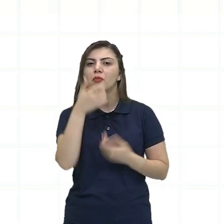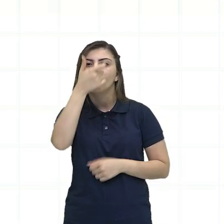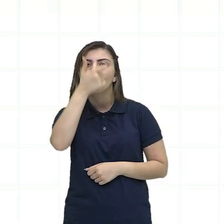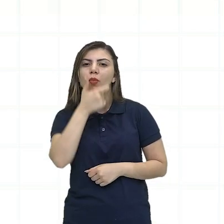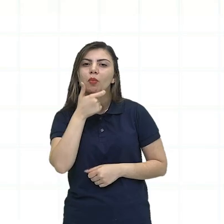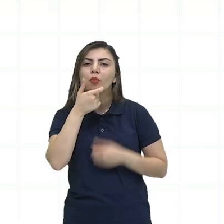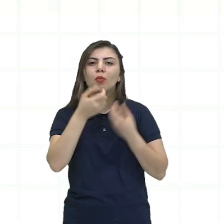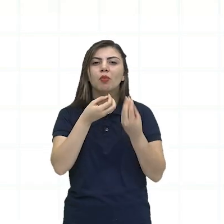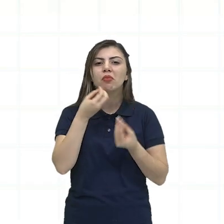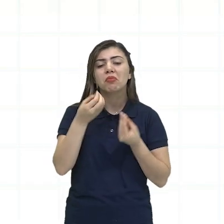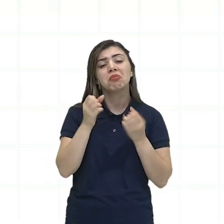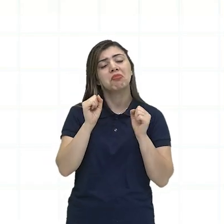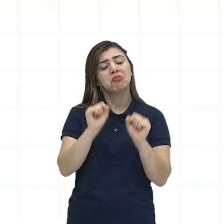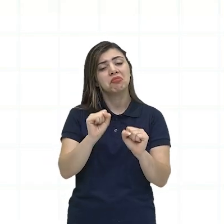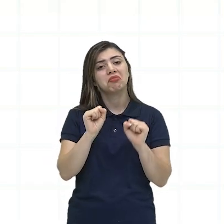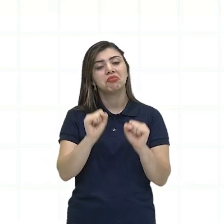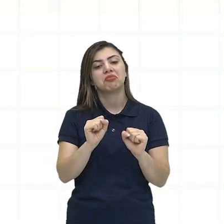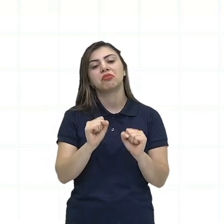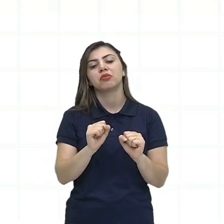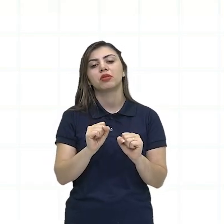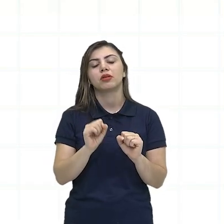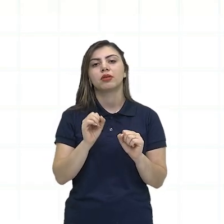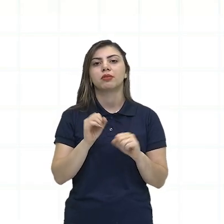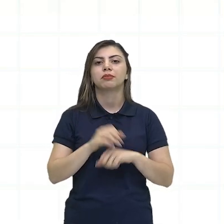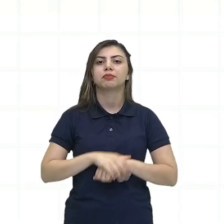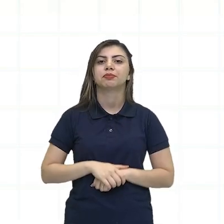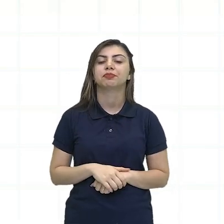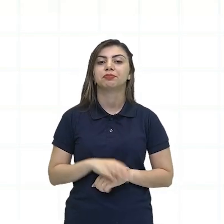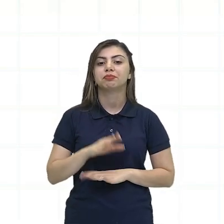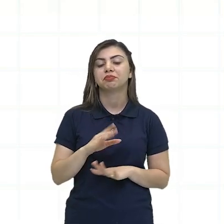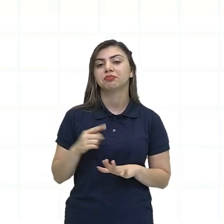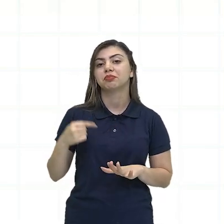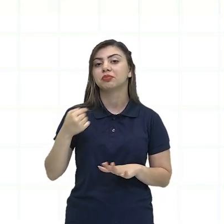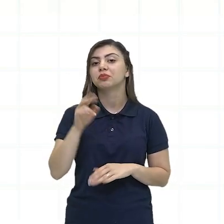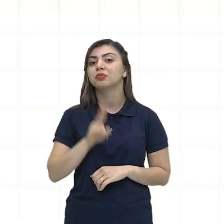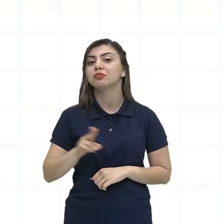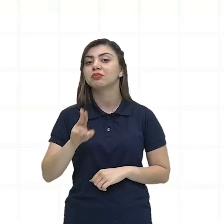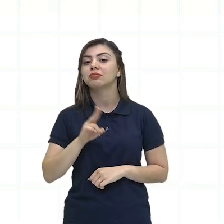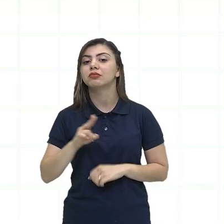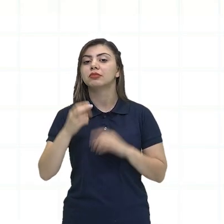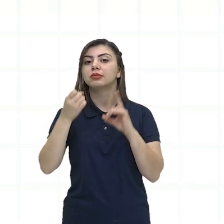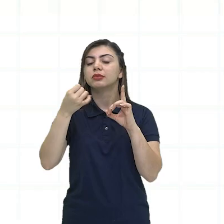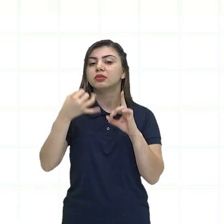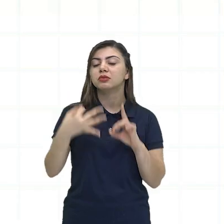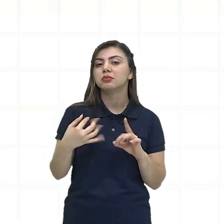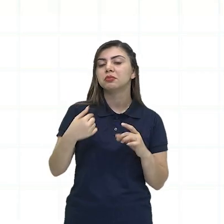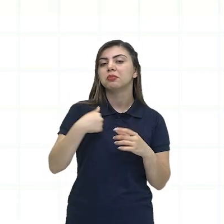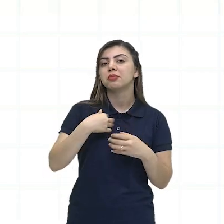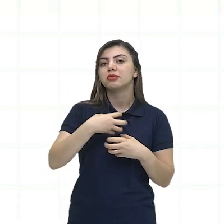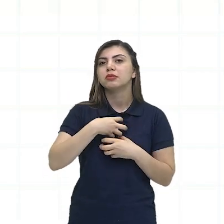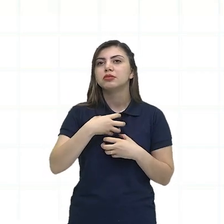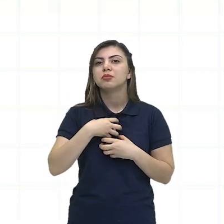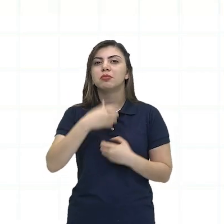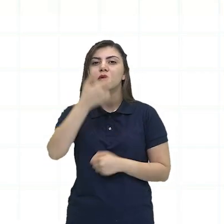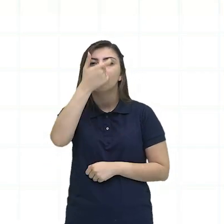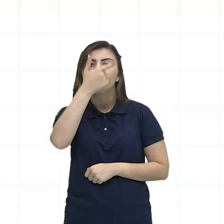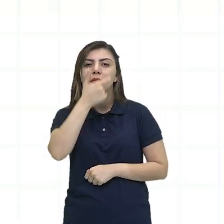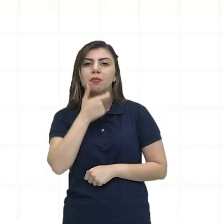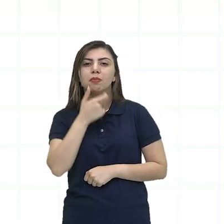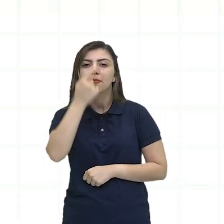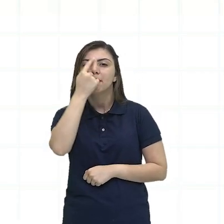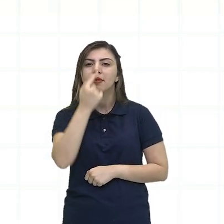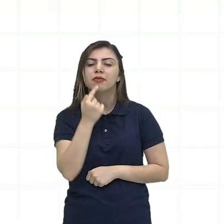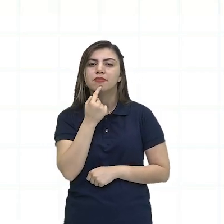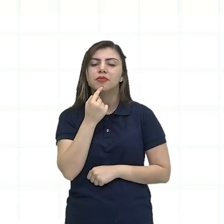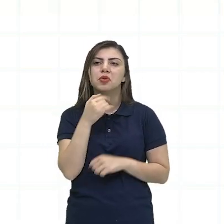dele também. No geral, para falarmos de nós mesmos, descrever nossos sentimentos, aparência,